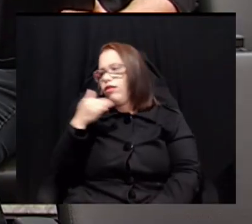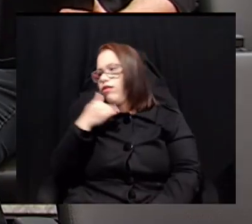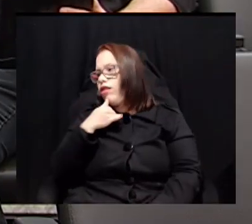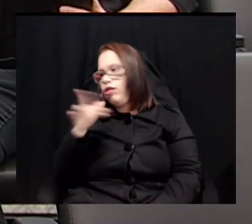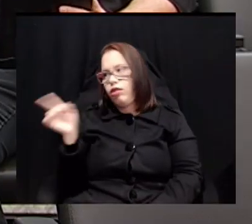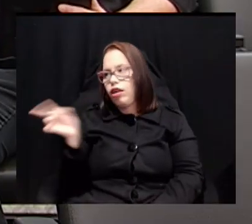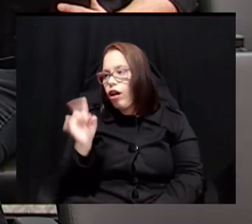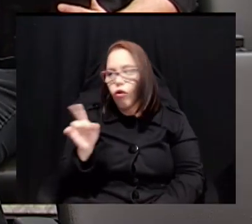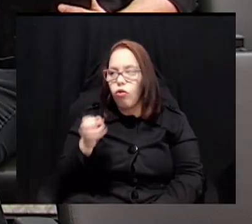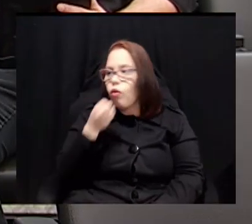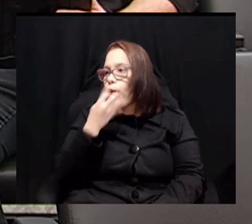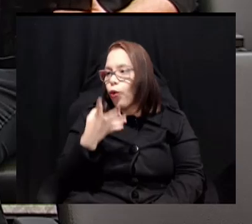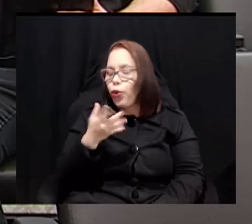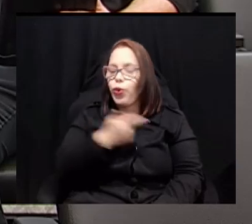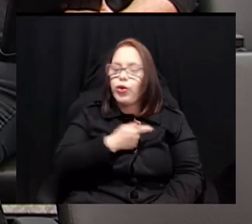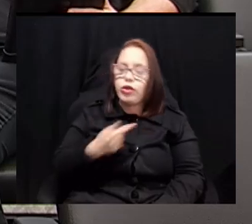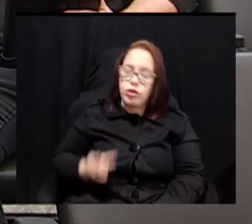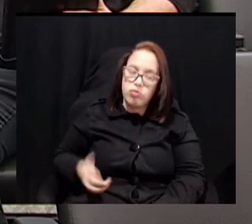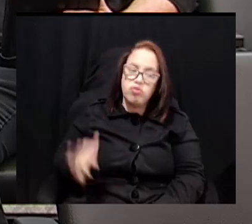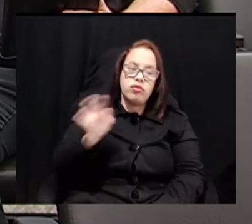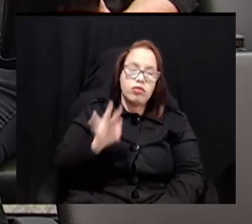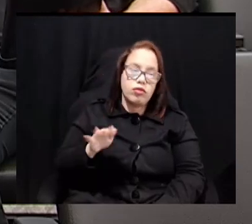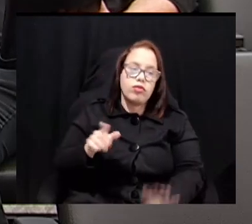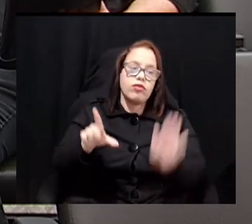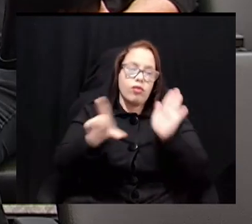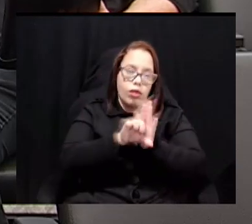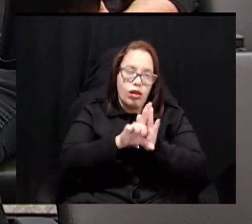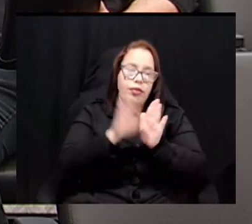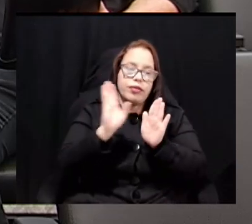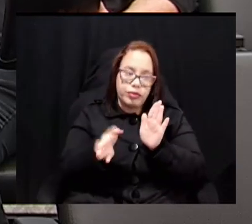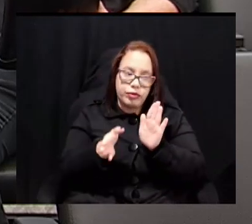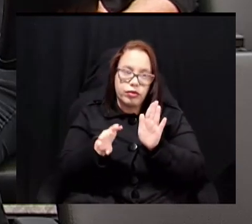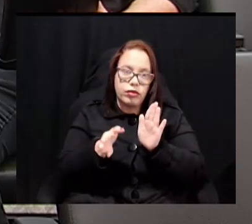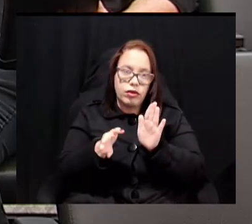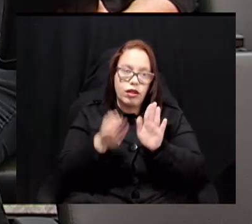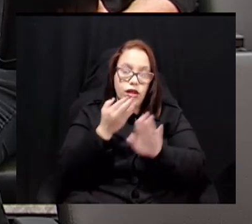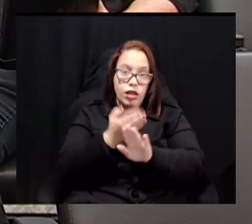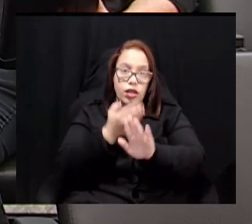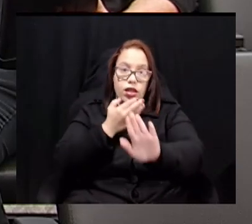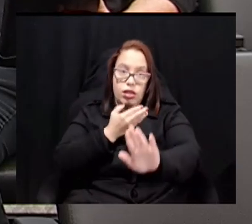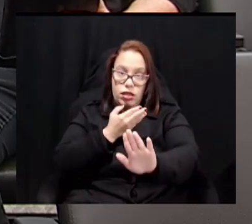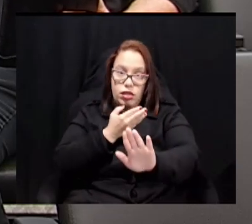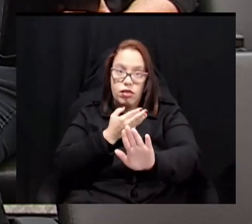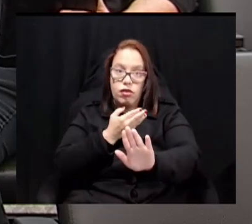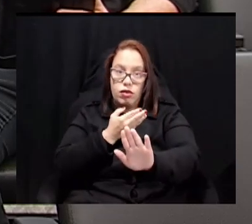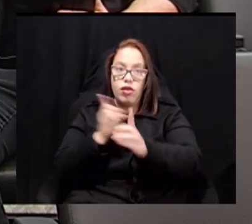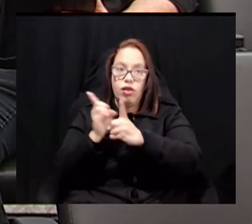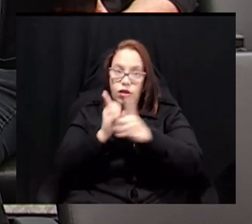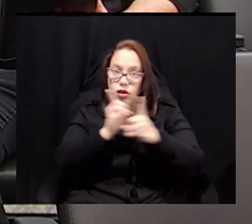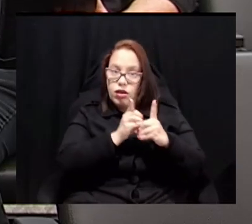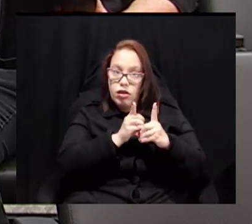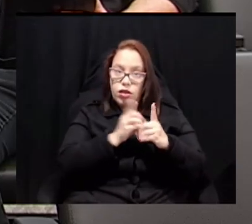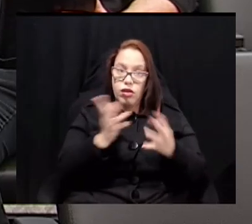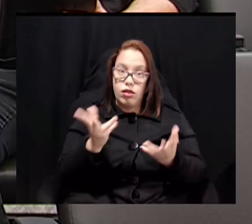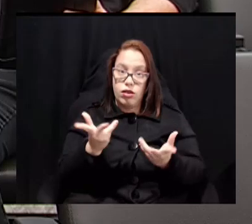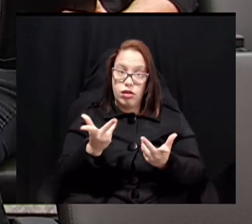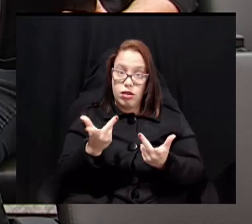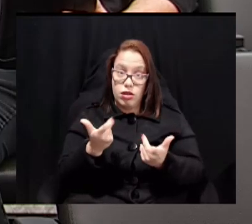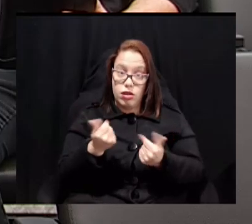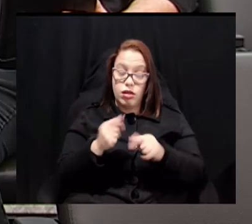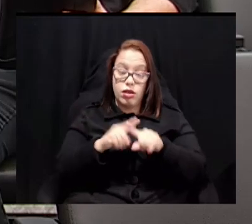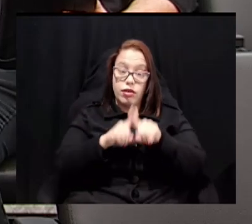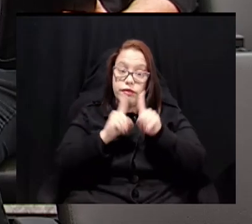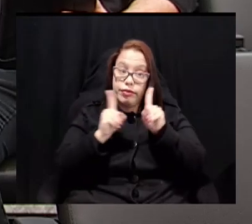o governo federal já editou uma lei agora que já separa essa questão, já dá um atendimento mais qualificado, mas